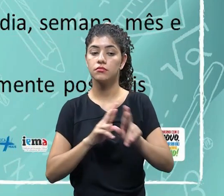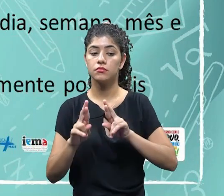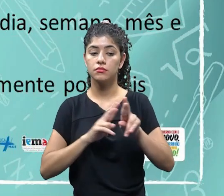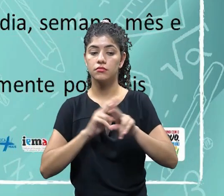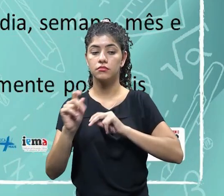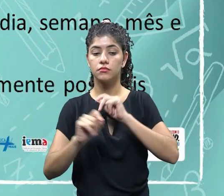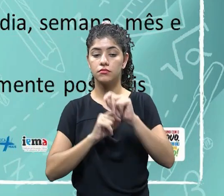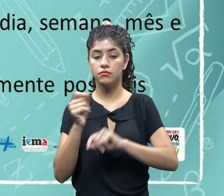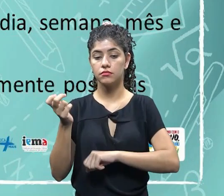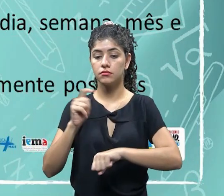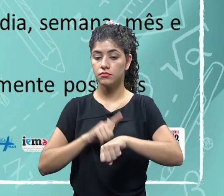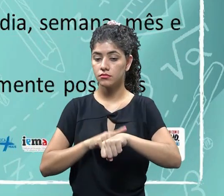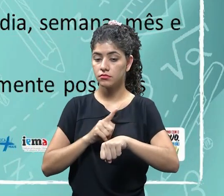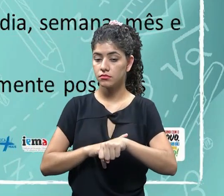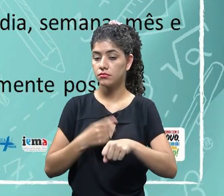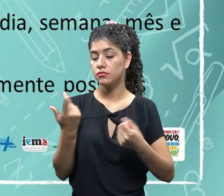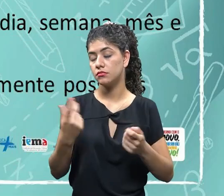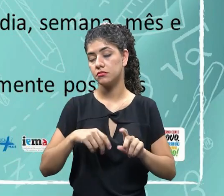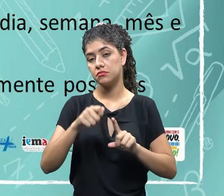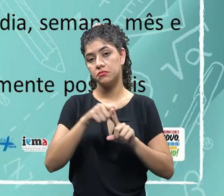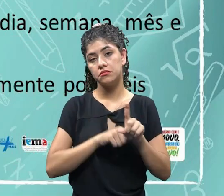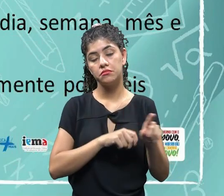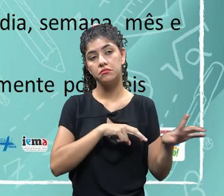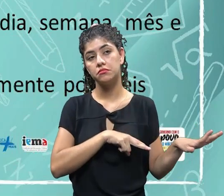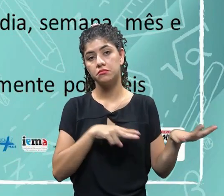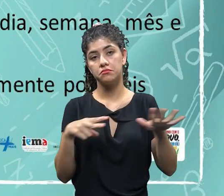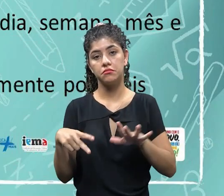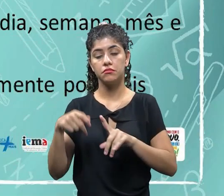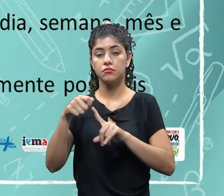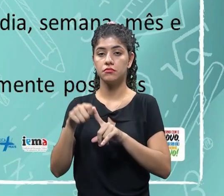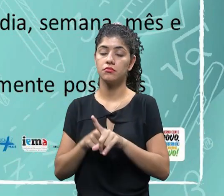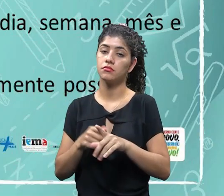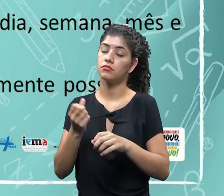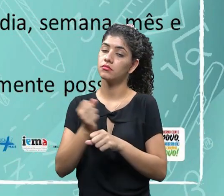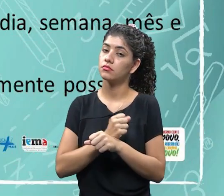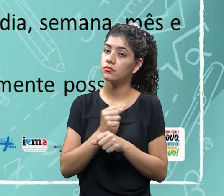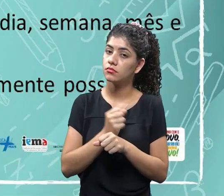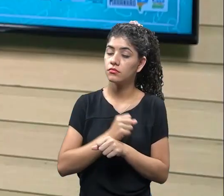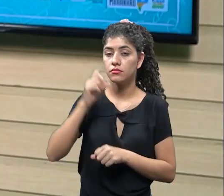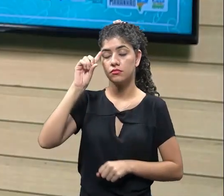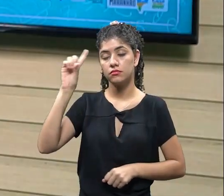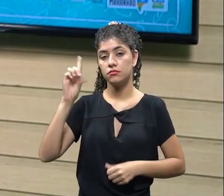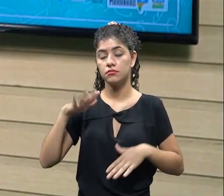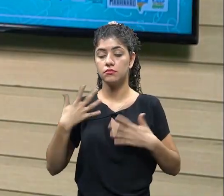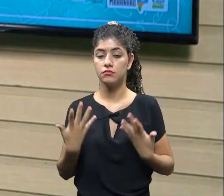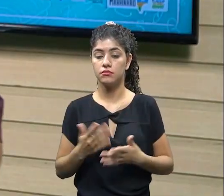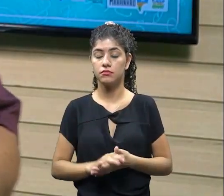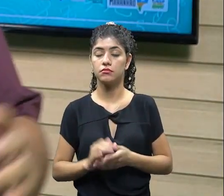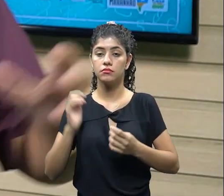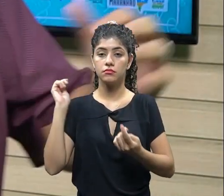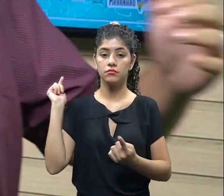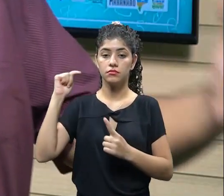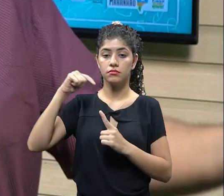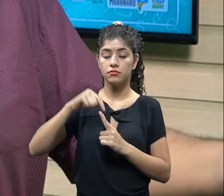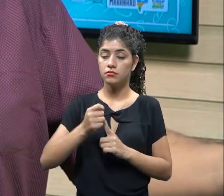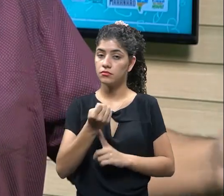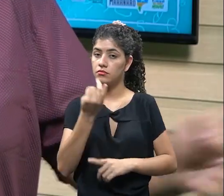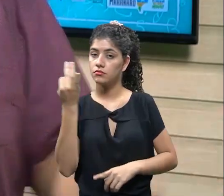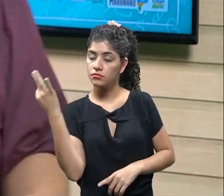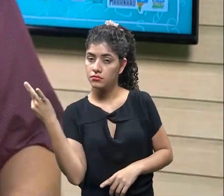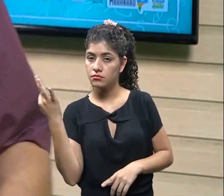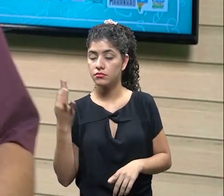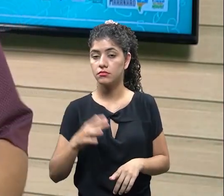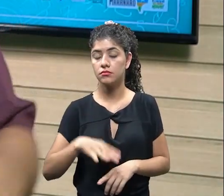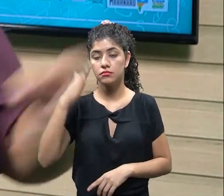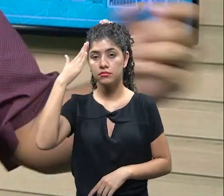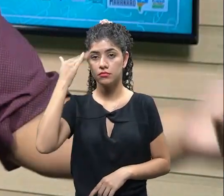um determinado período, dia, semana, mês, ano ou anos. Ou seja, o objetivo, além de ser